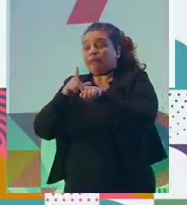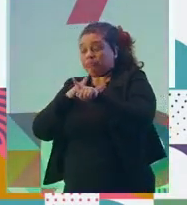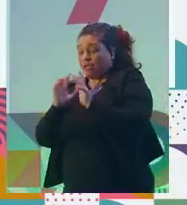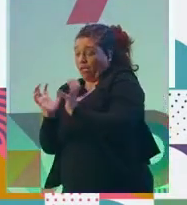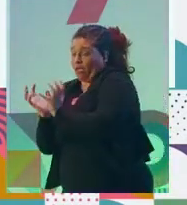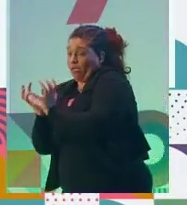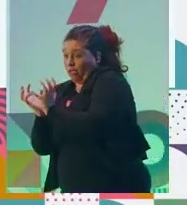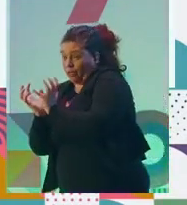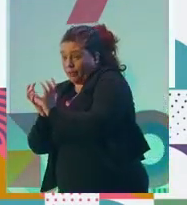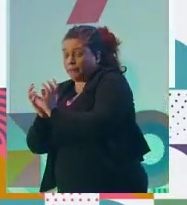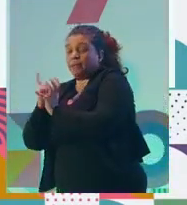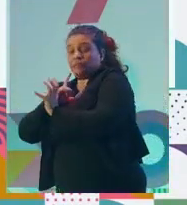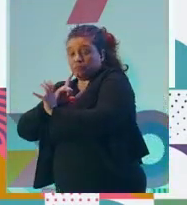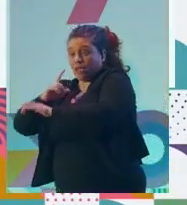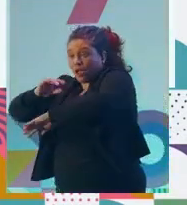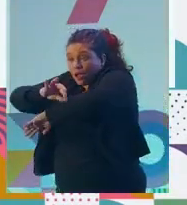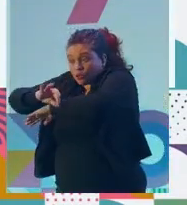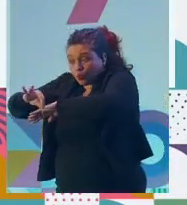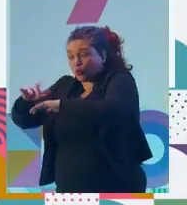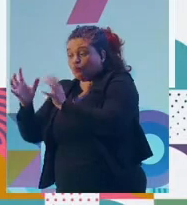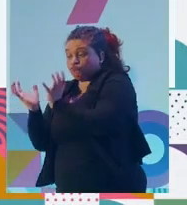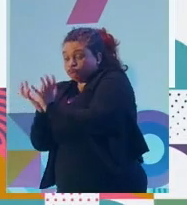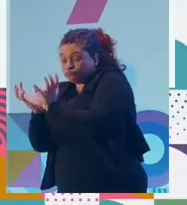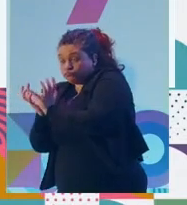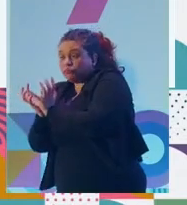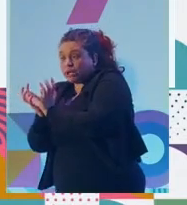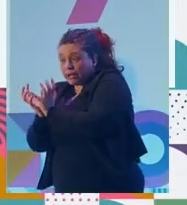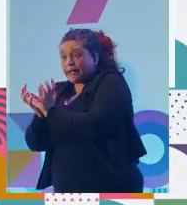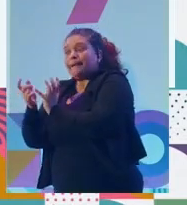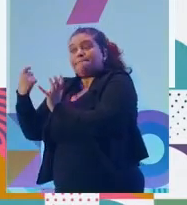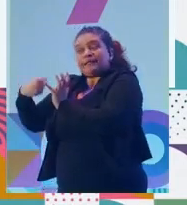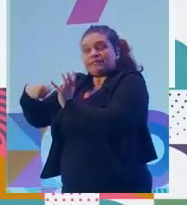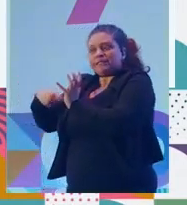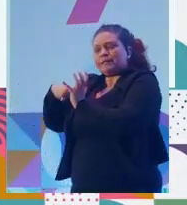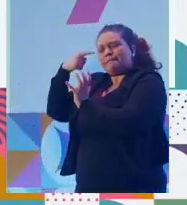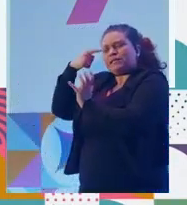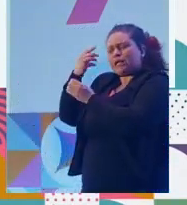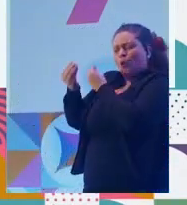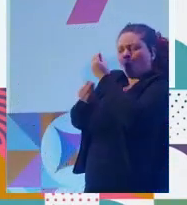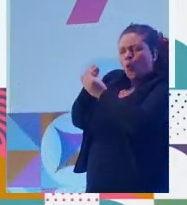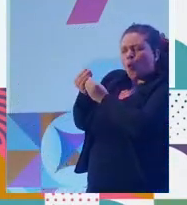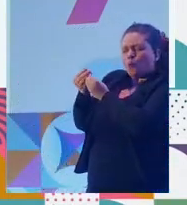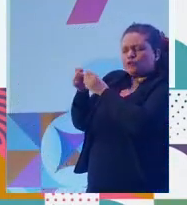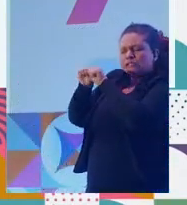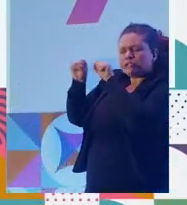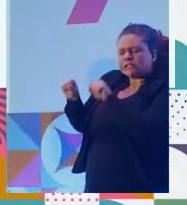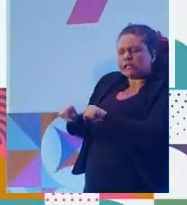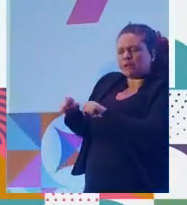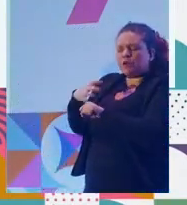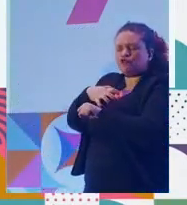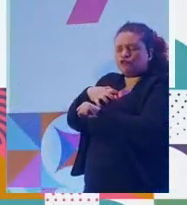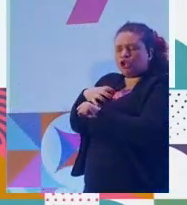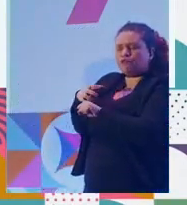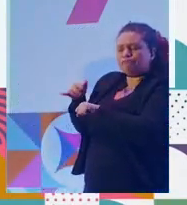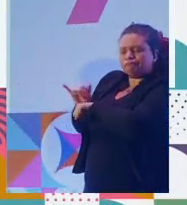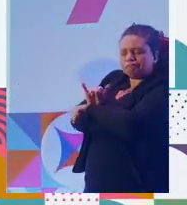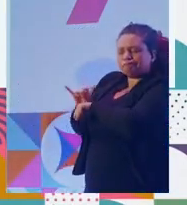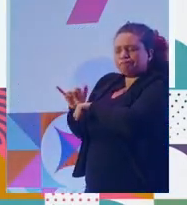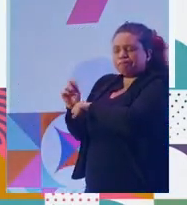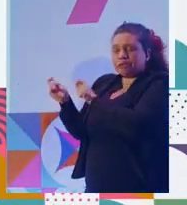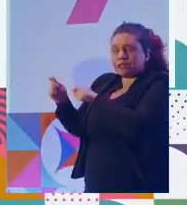Falamos de arquitetura e nós queremos fazer um sistema construído de alguma maneira. Então, vocês já escutaram falar.